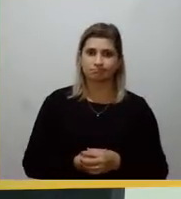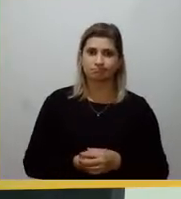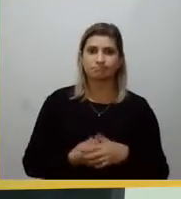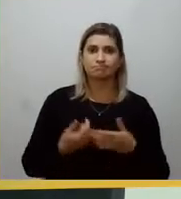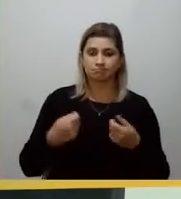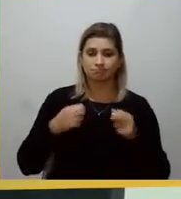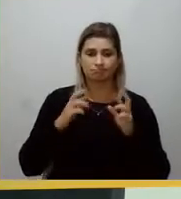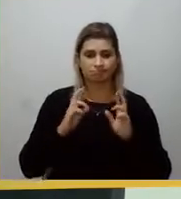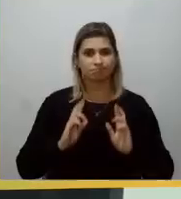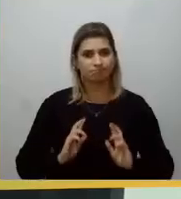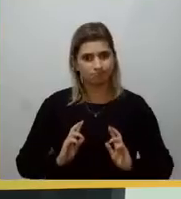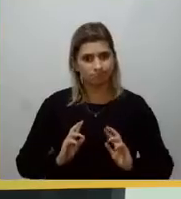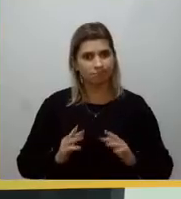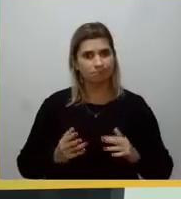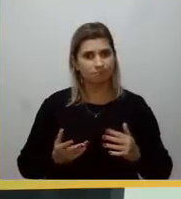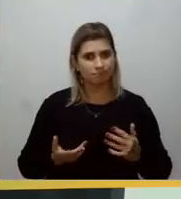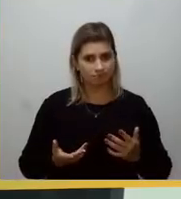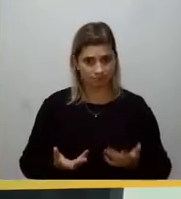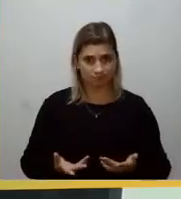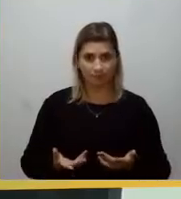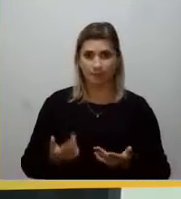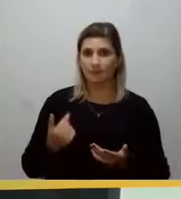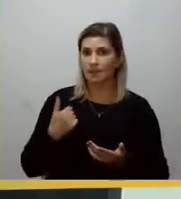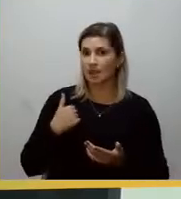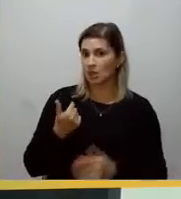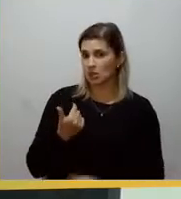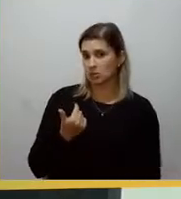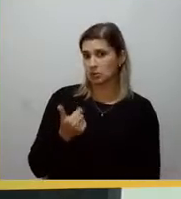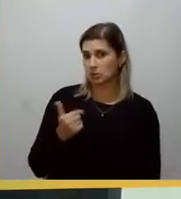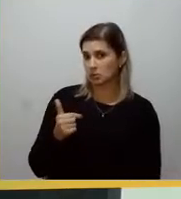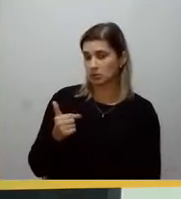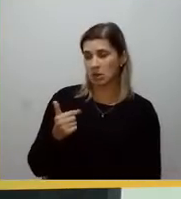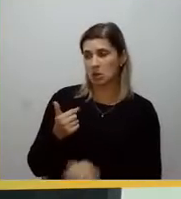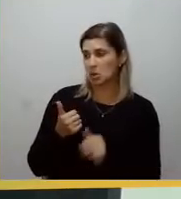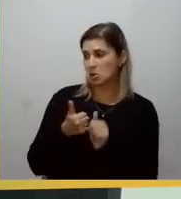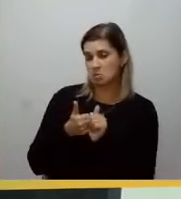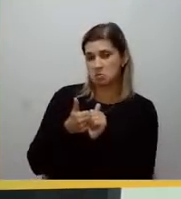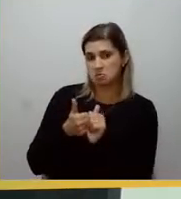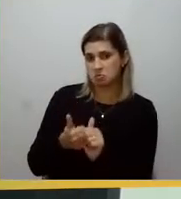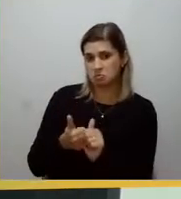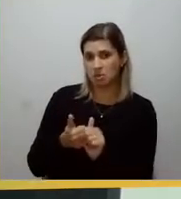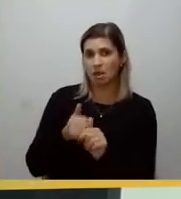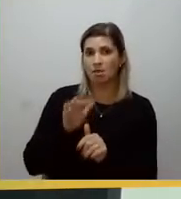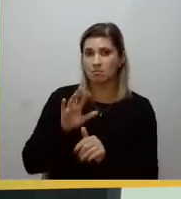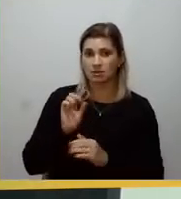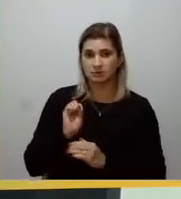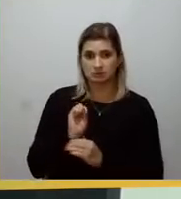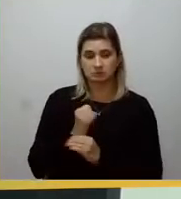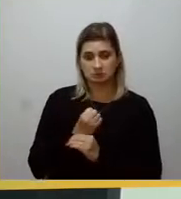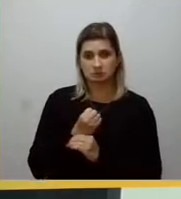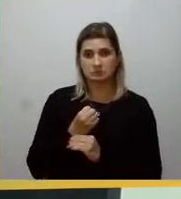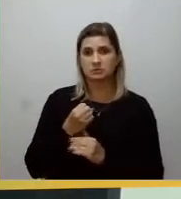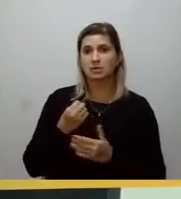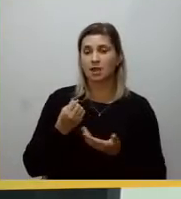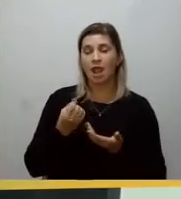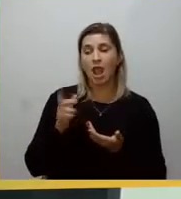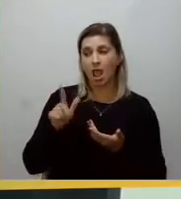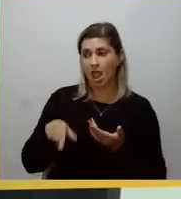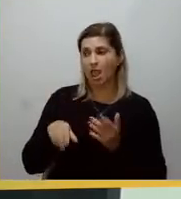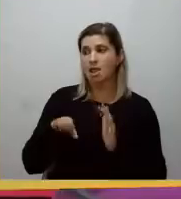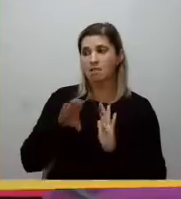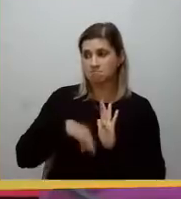respeito. Então, eu não acompanhei, mas estou seguro de que a intenção alcançou o